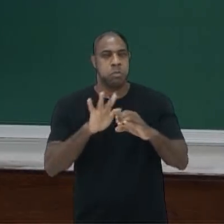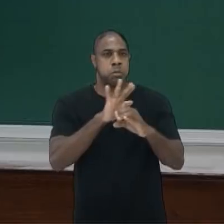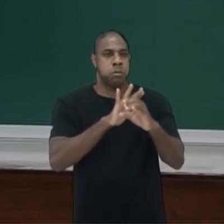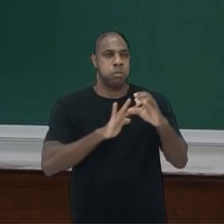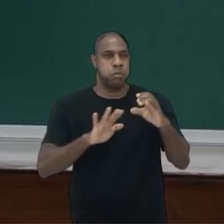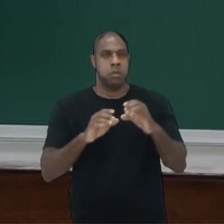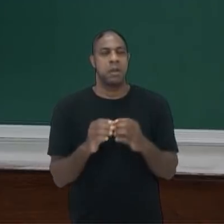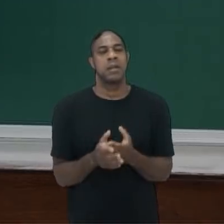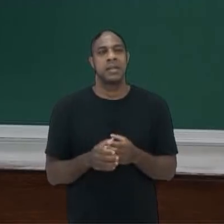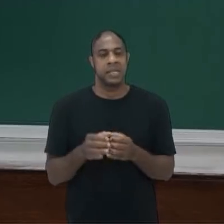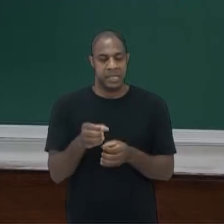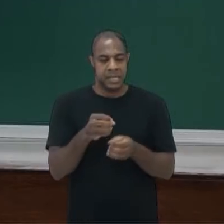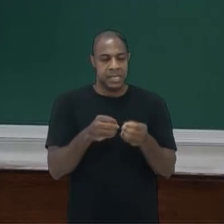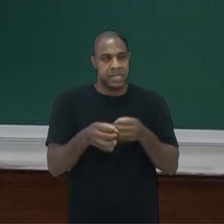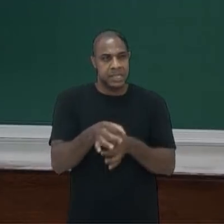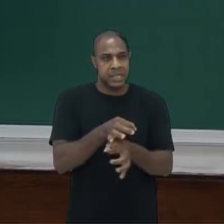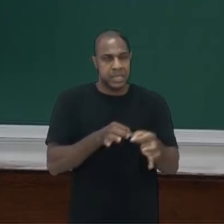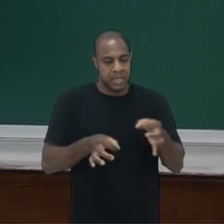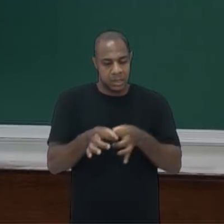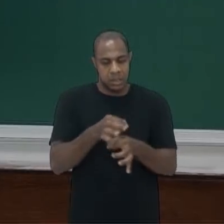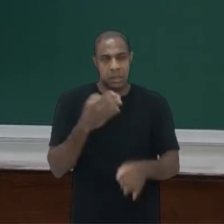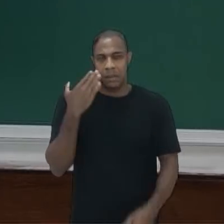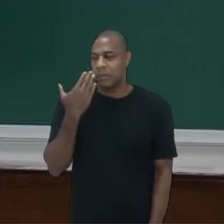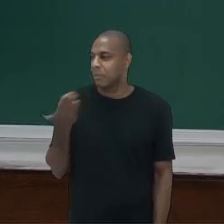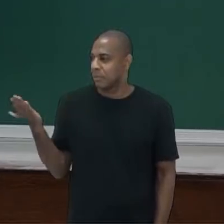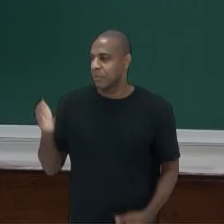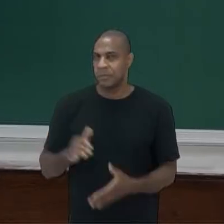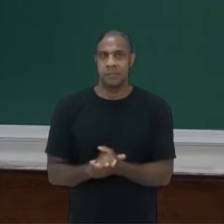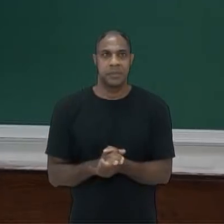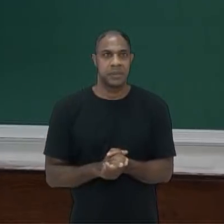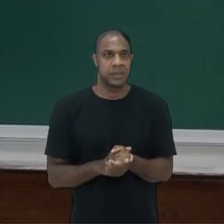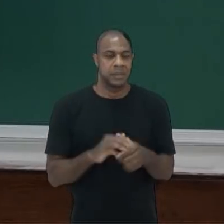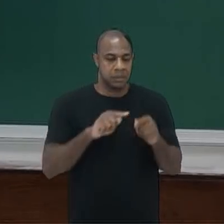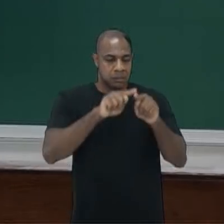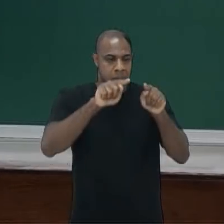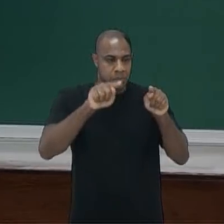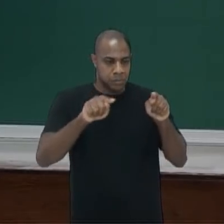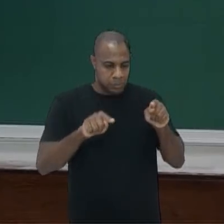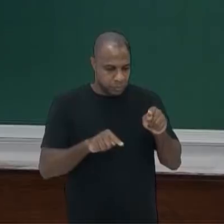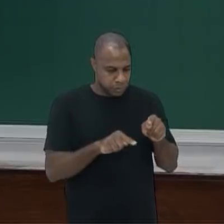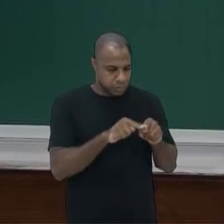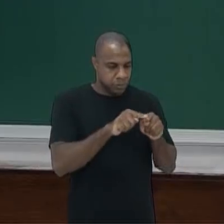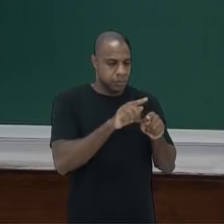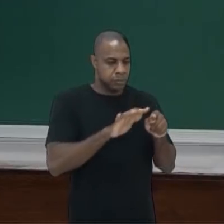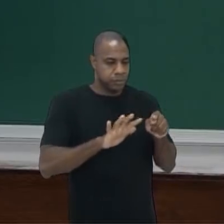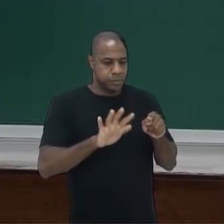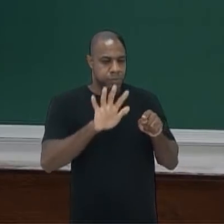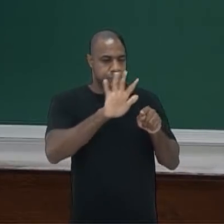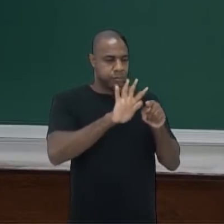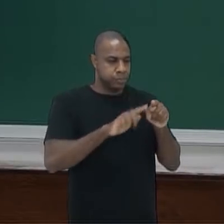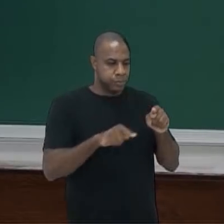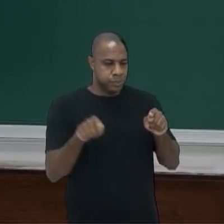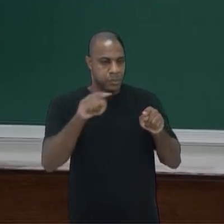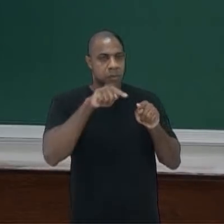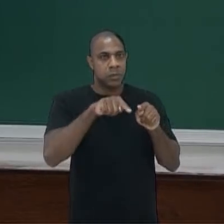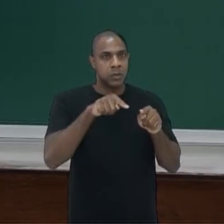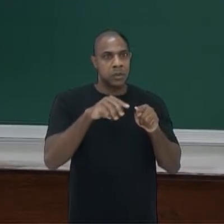de células. Percebam que é uma linha que separa o que é fora do que é dentro. Outra estrutura que